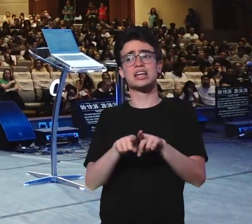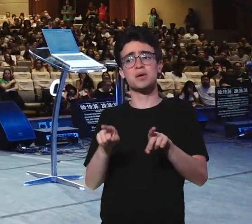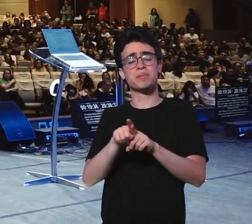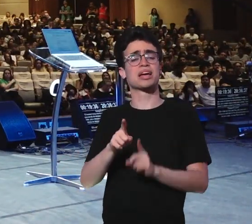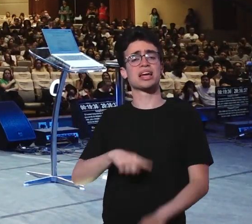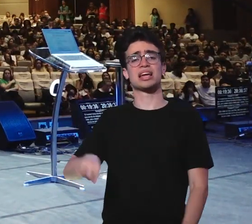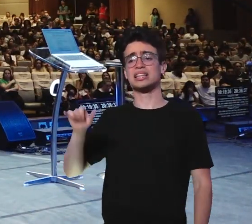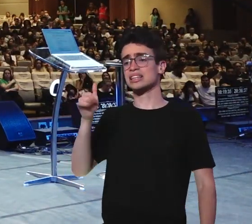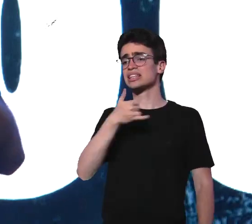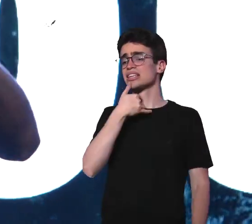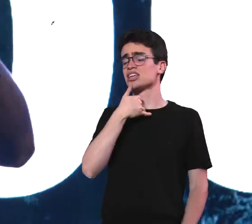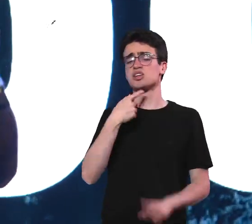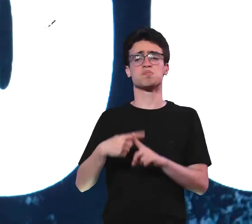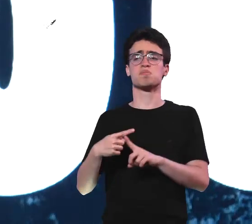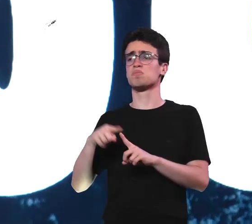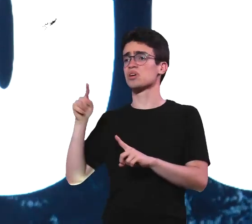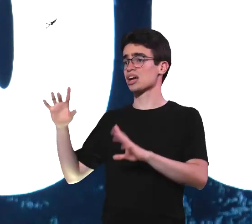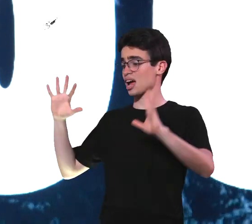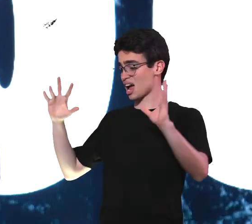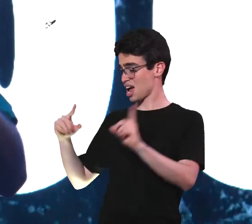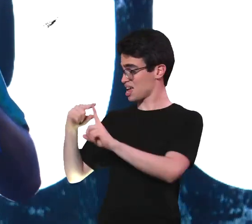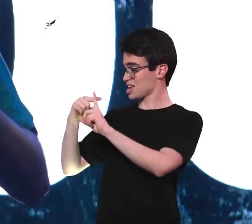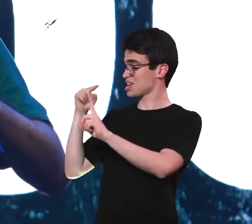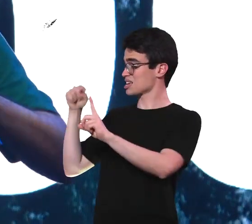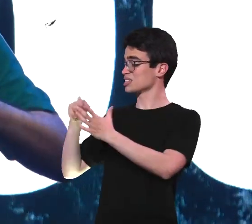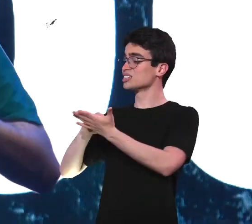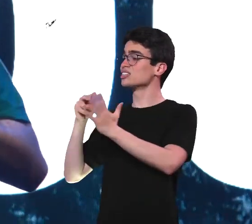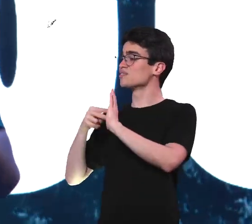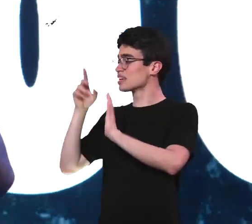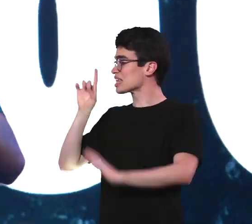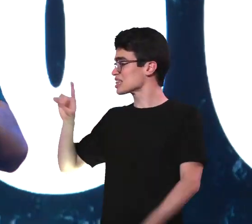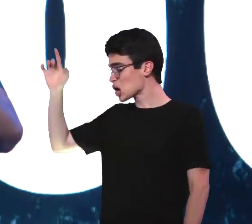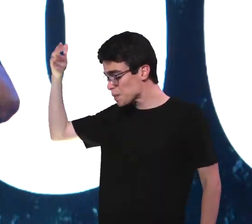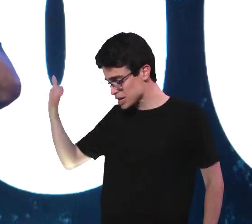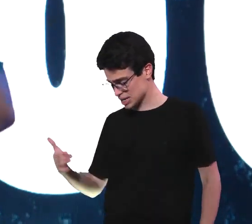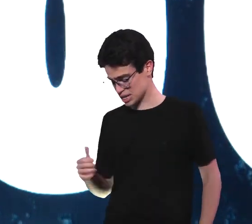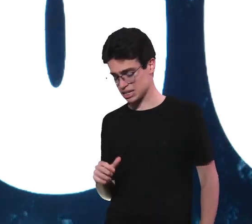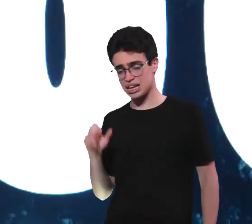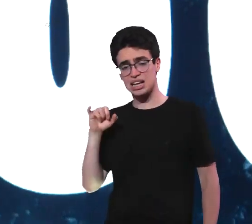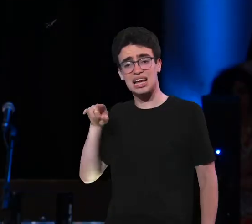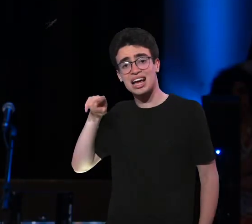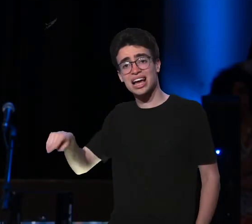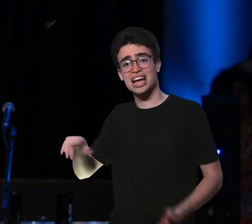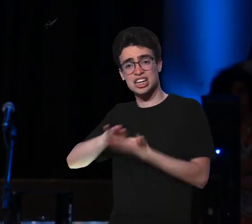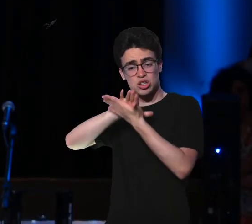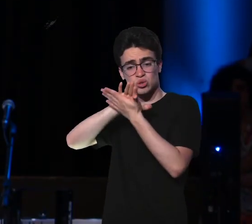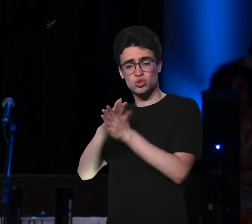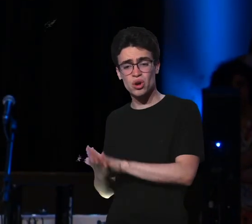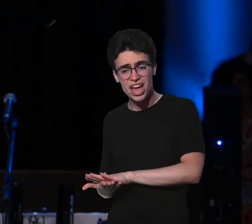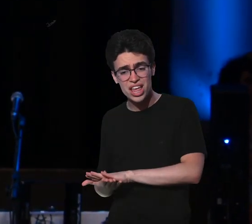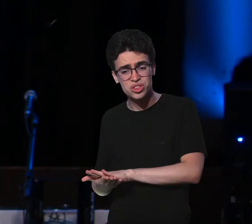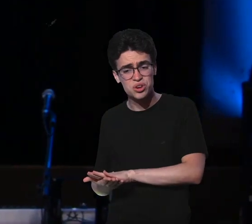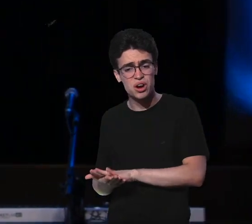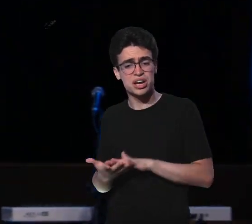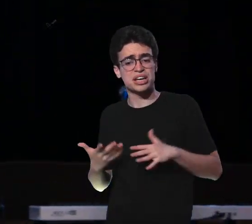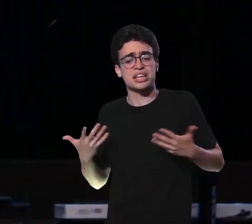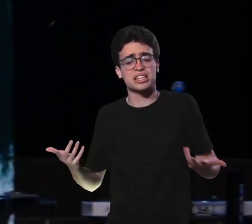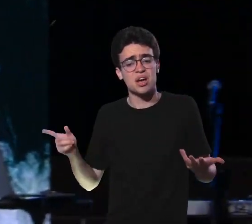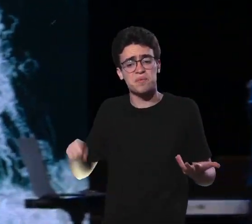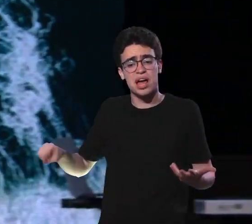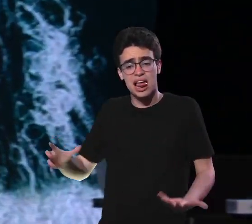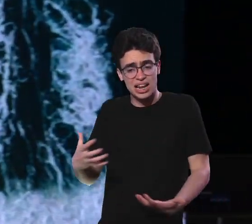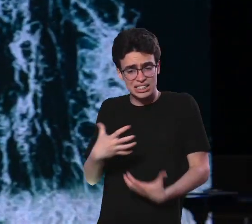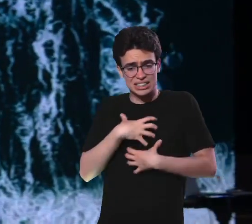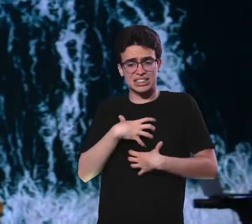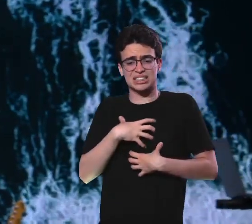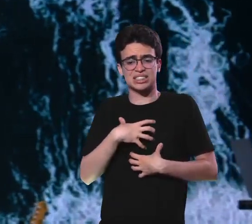porque o templo representava a presença de Deus. Então, se o templo de Deus foi destruído, O sentimento